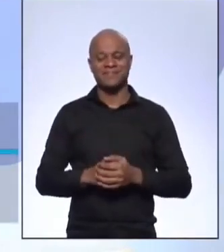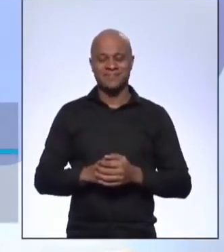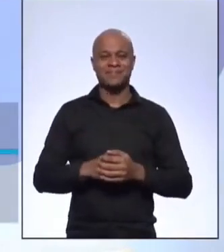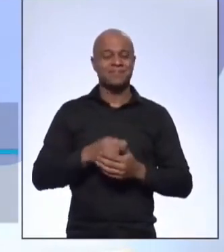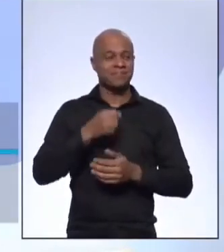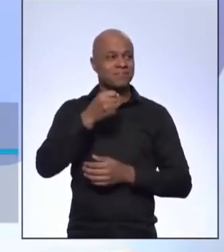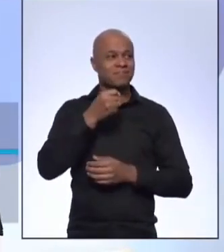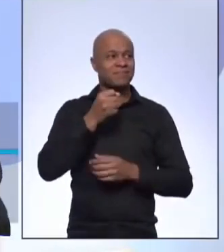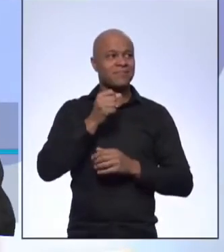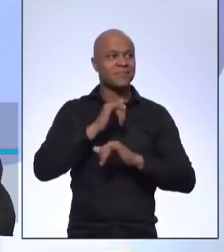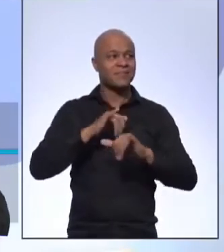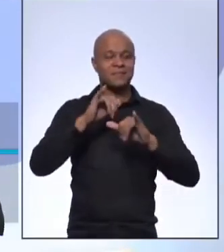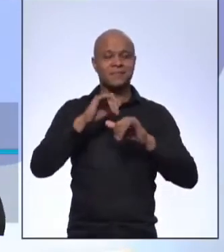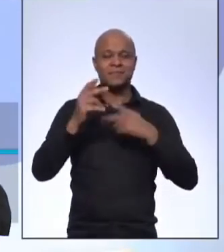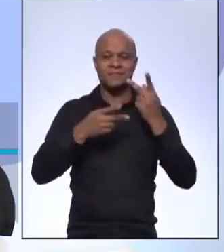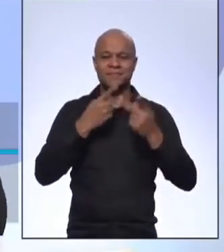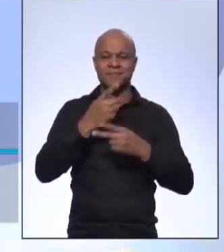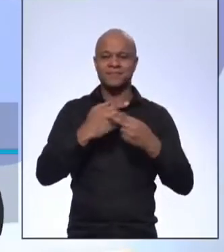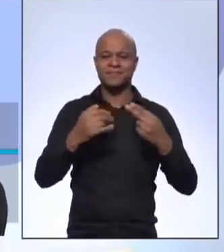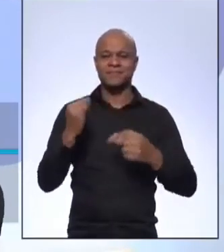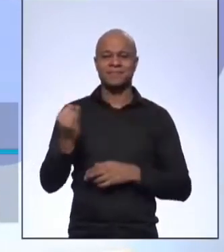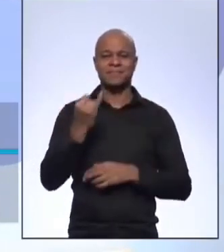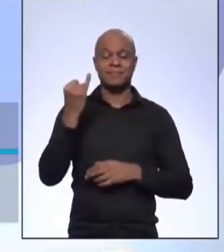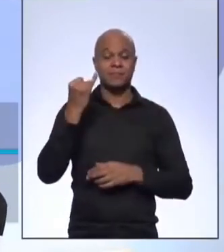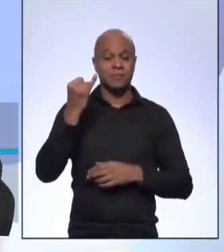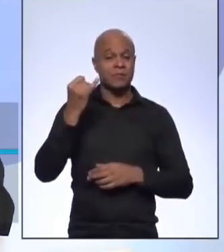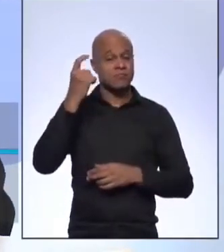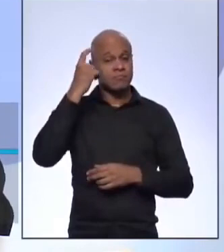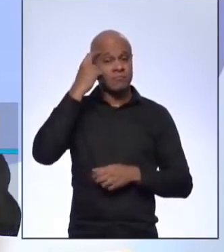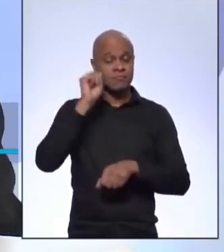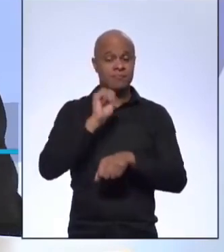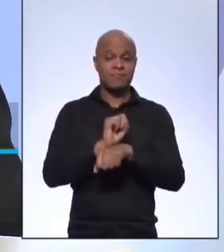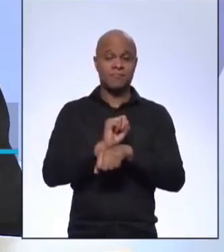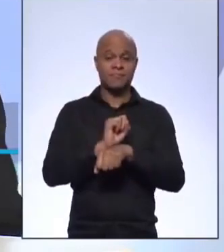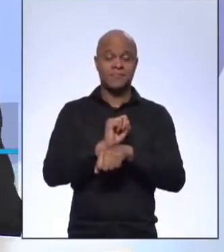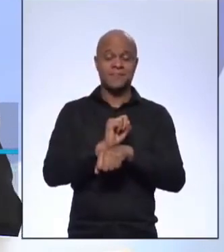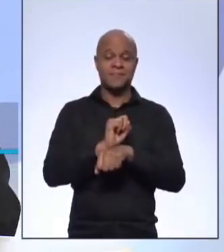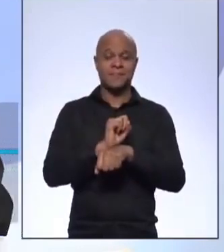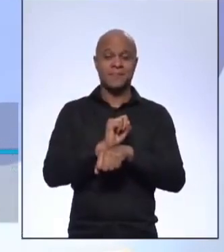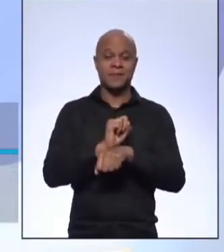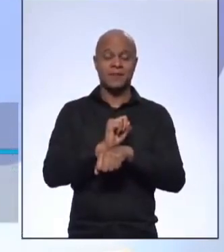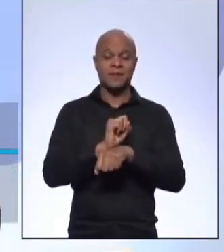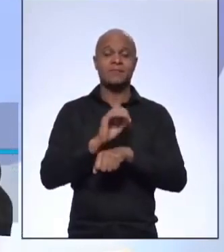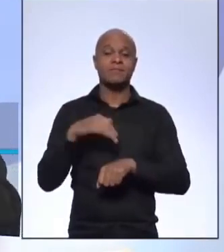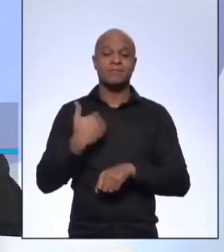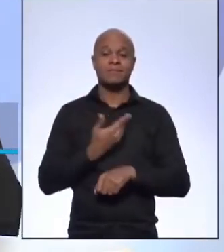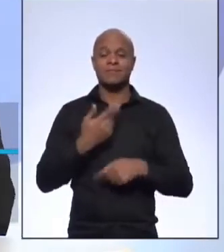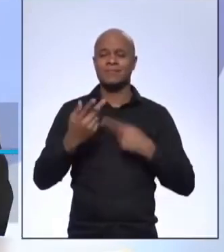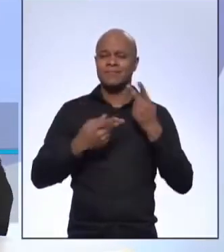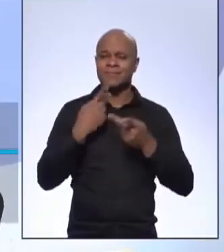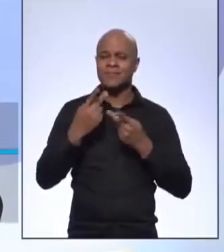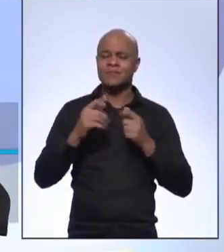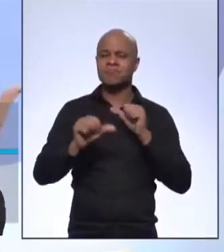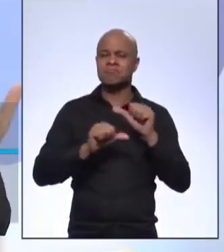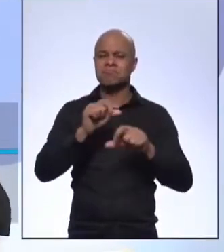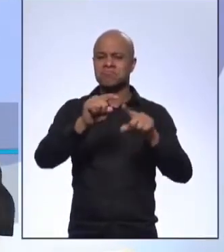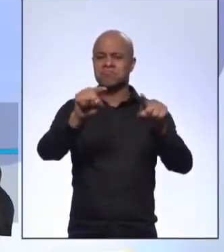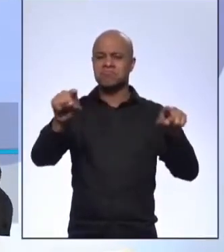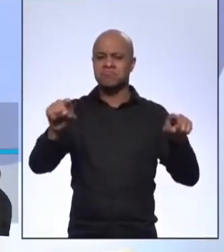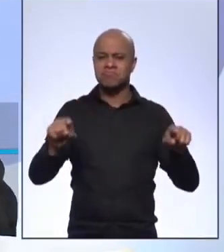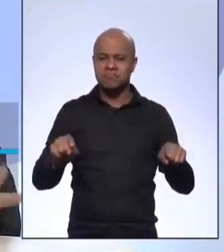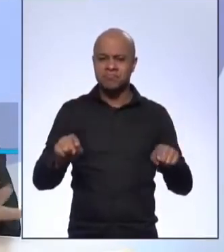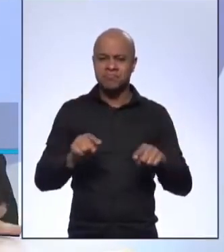que são importantes. Então, o que é legal da gente parar e pensar nesse momento? Nós estamos falando, né, dessas transformações